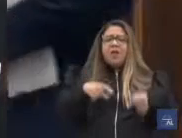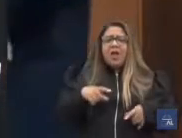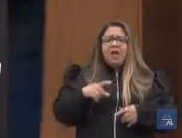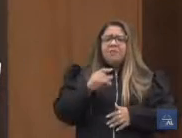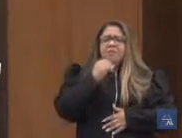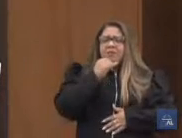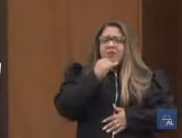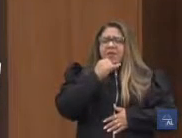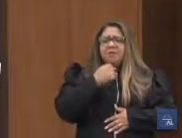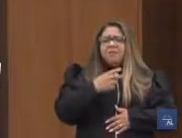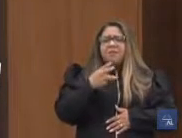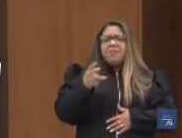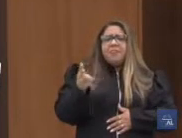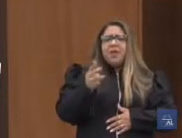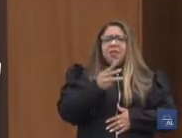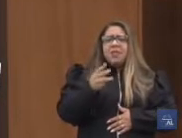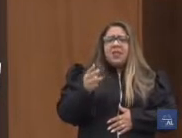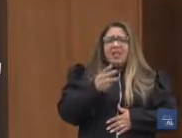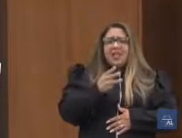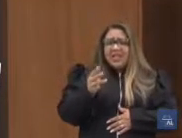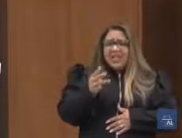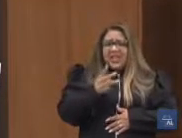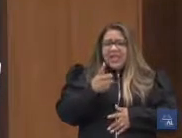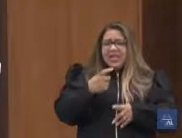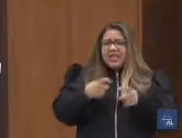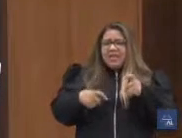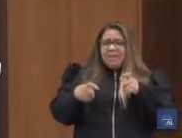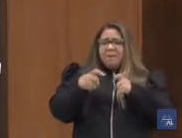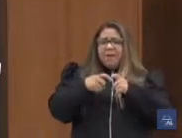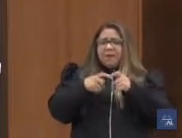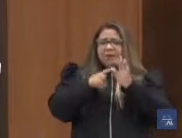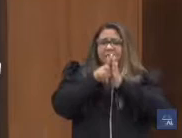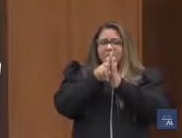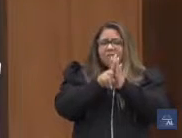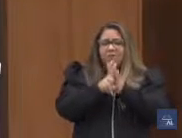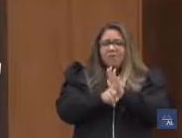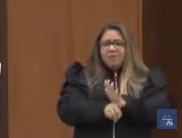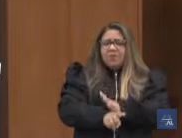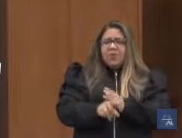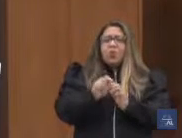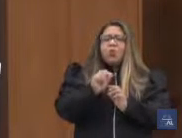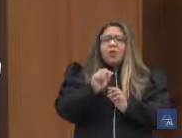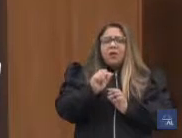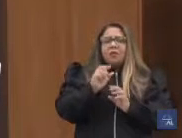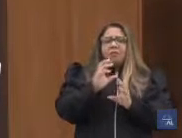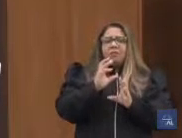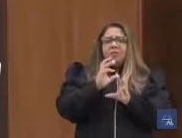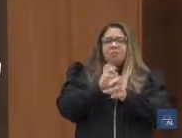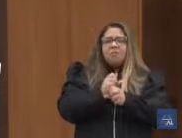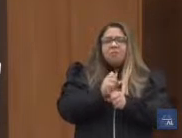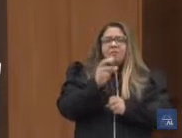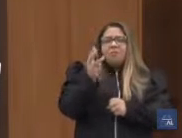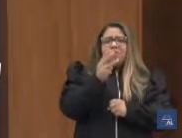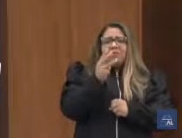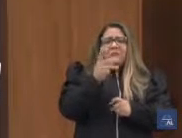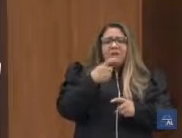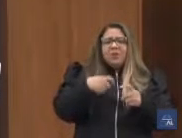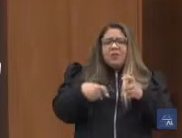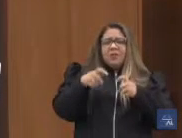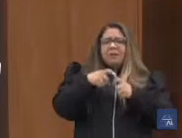temos 33 médicos peritos do INSS no estado de Mato Grosso e temos uma